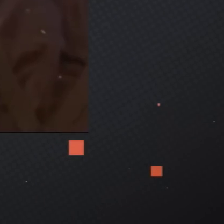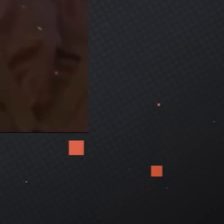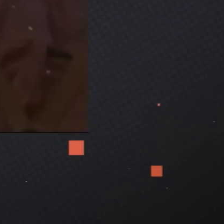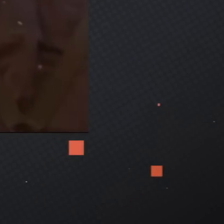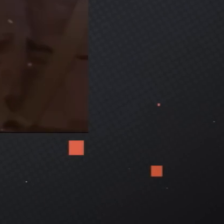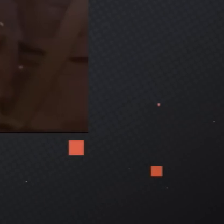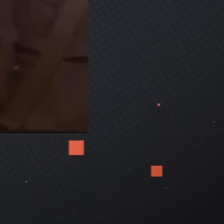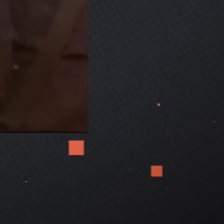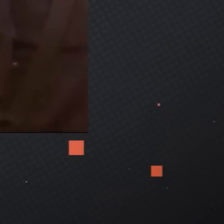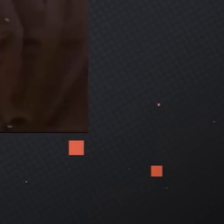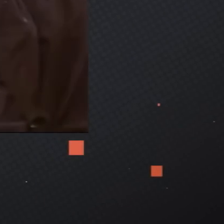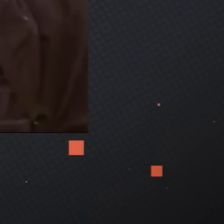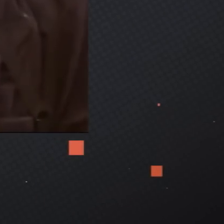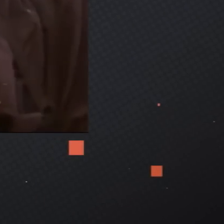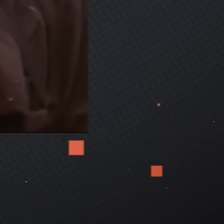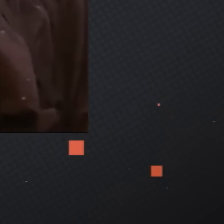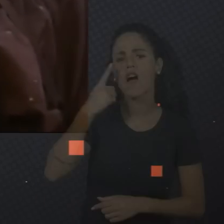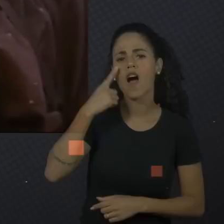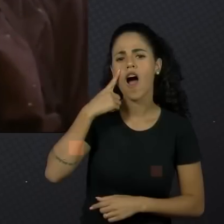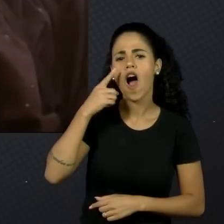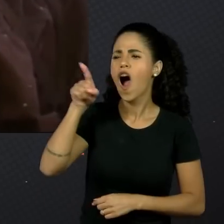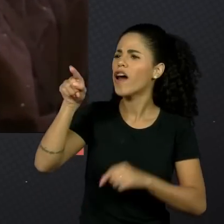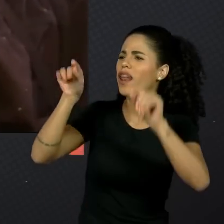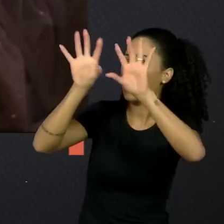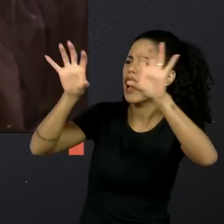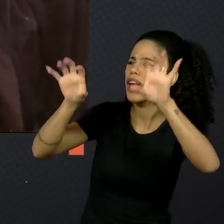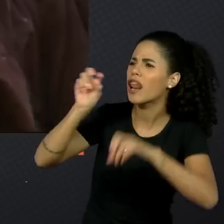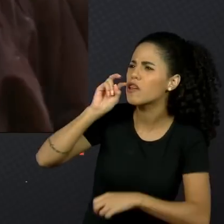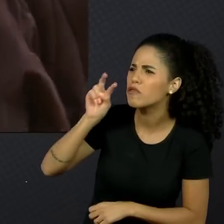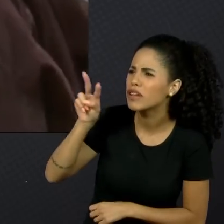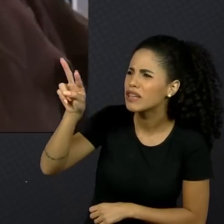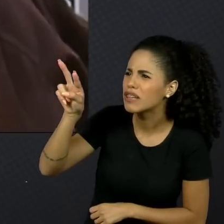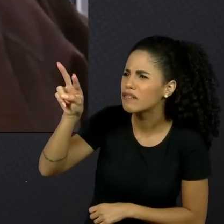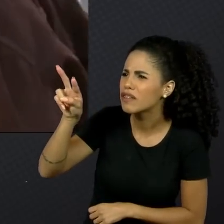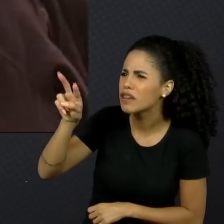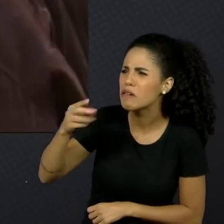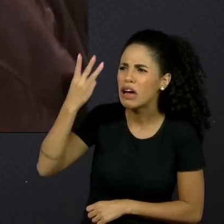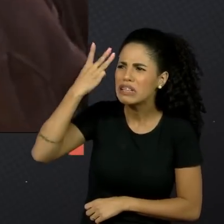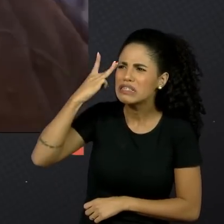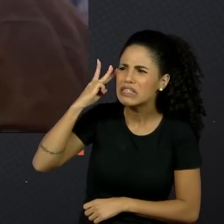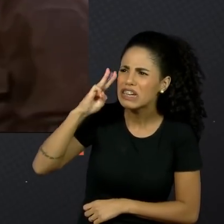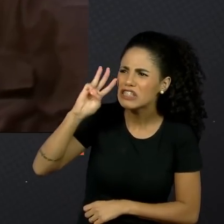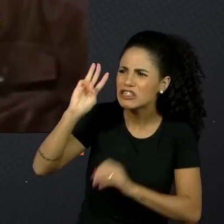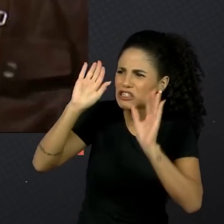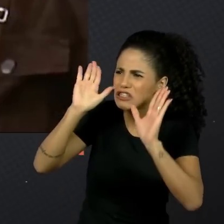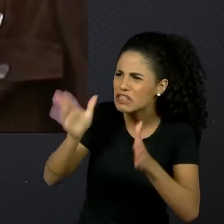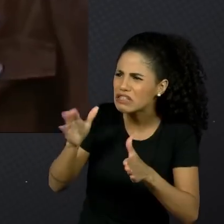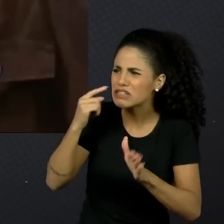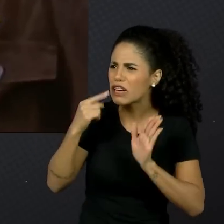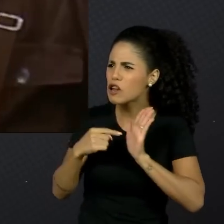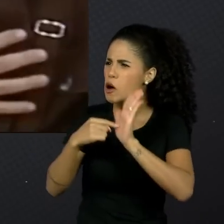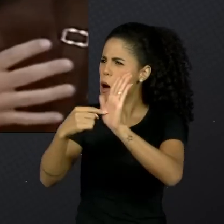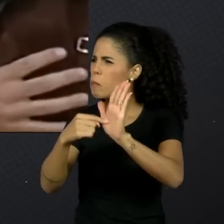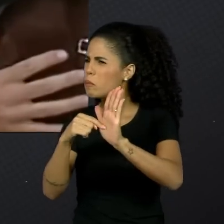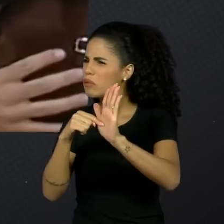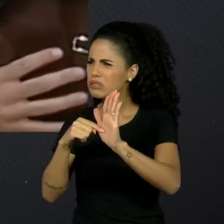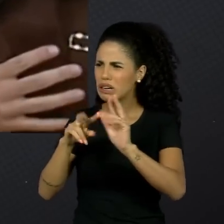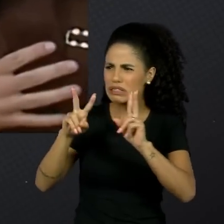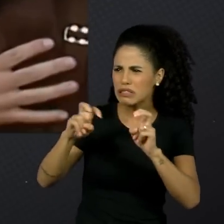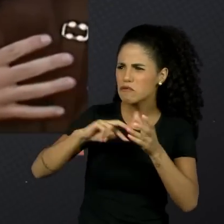Saca só aquela nuvem lá com forma de camelo? É o 3º dia que pinta. Deve ser mensagem de UFO,